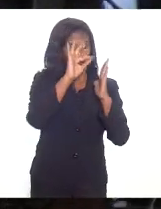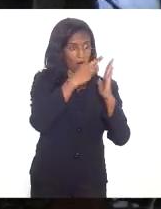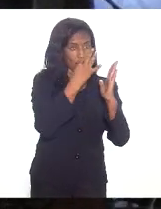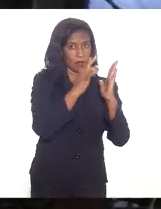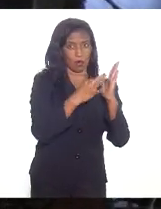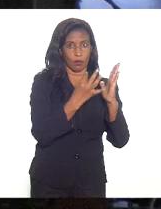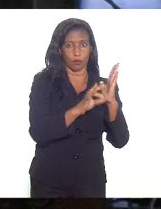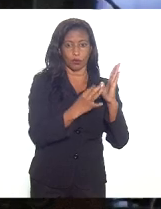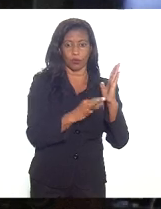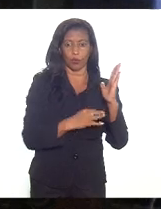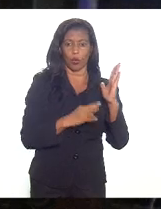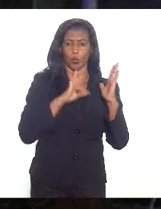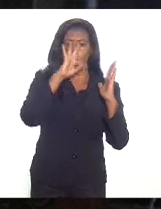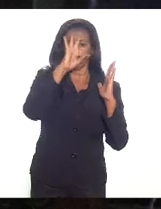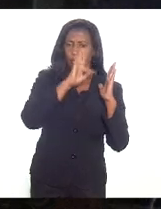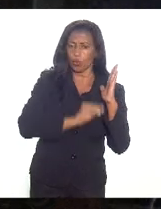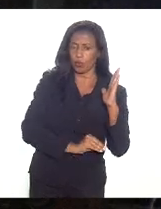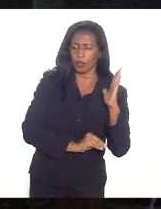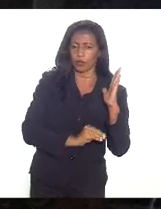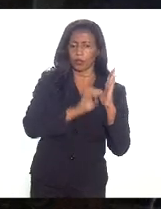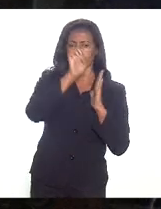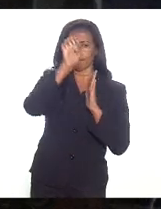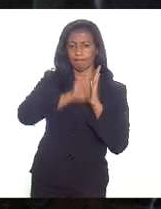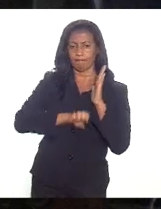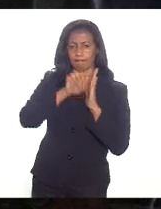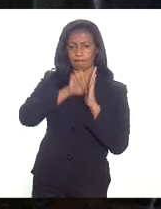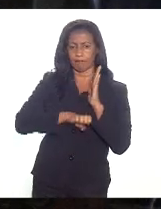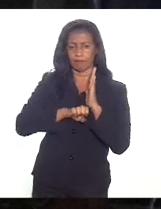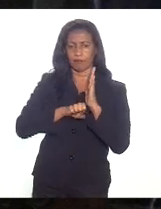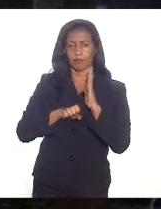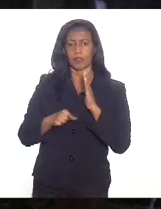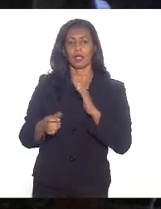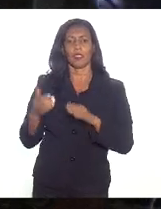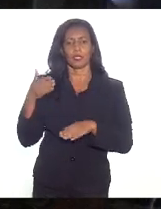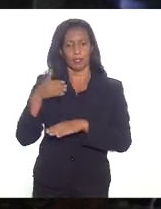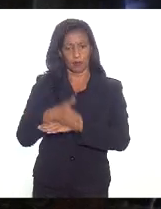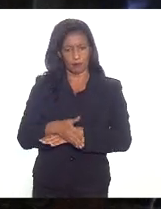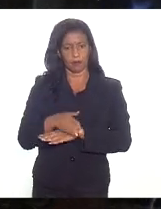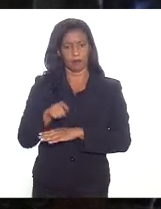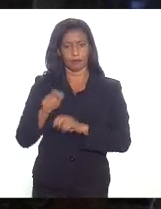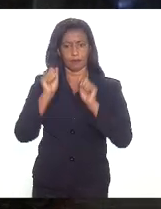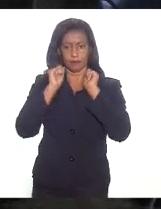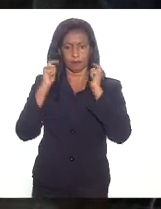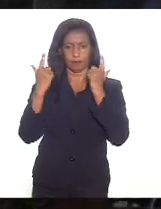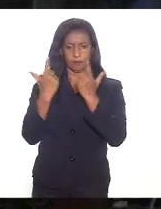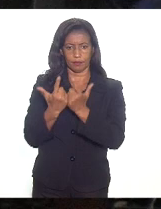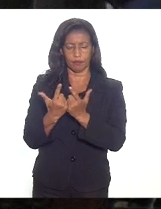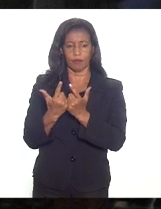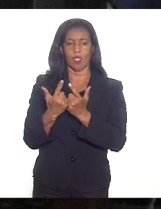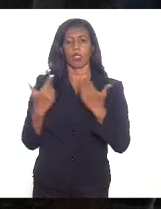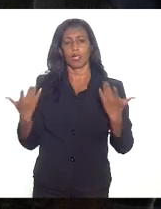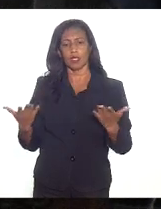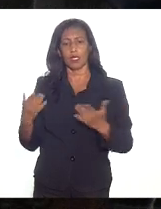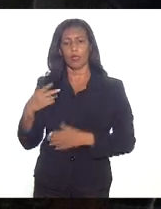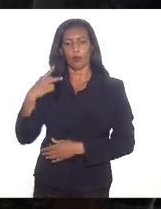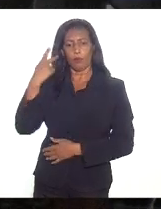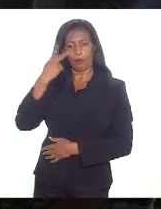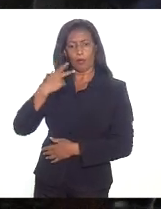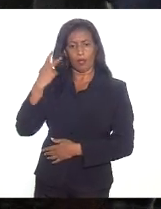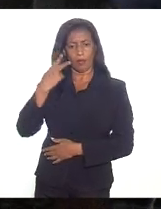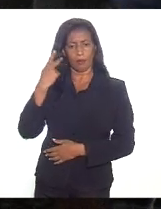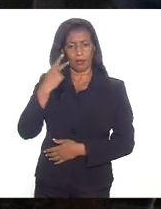emendas que dão entrada aqui. Então, um parlamentar que dá entrada a uma emenda